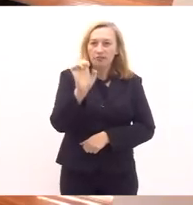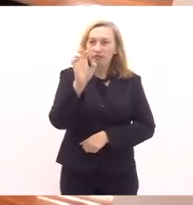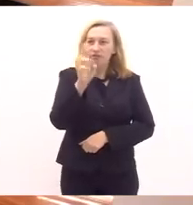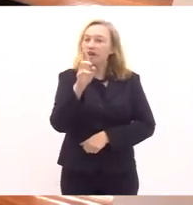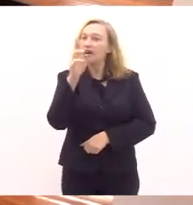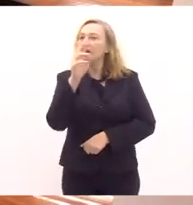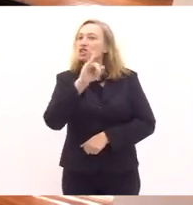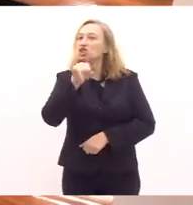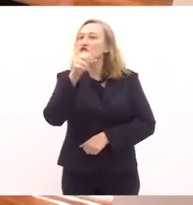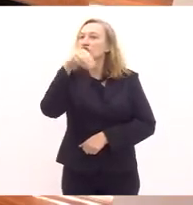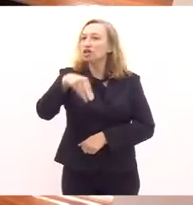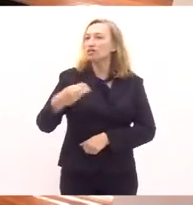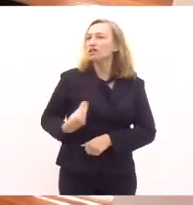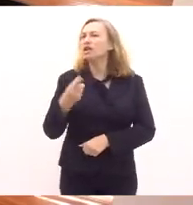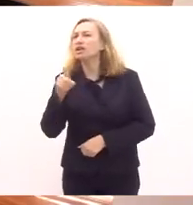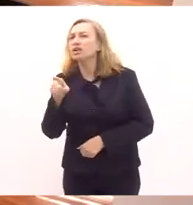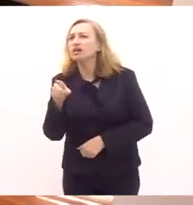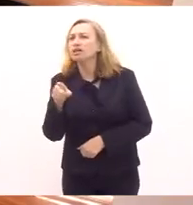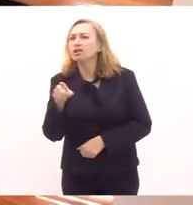encontra?